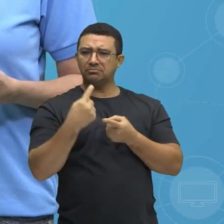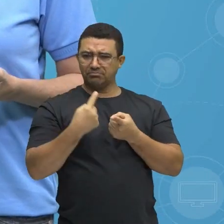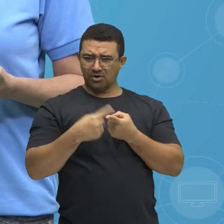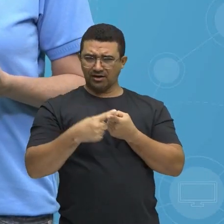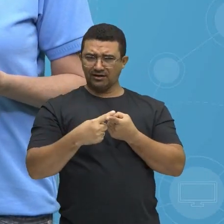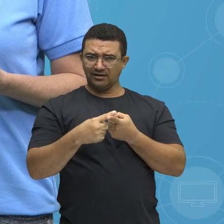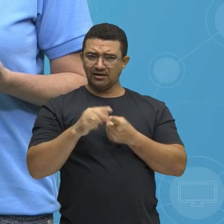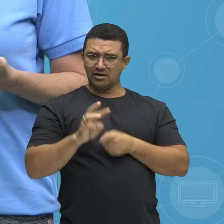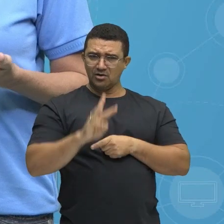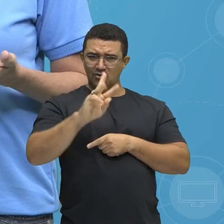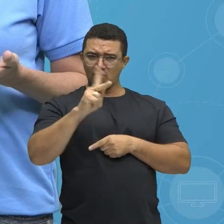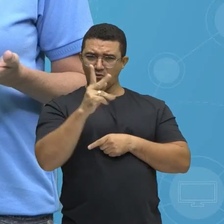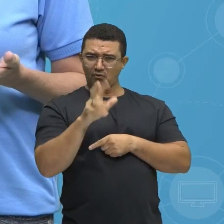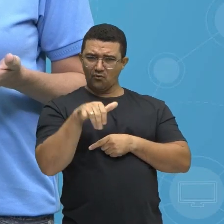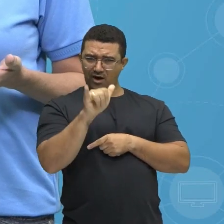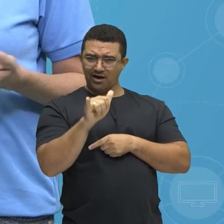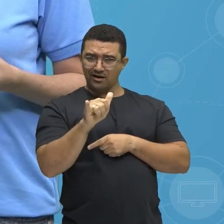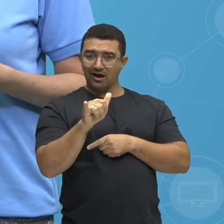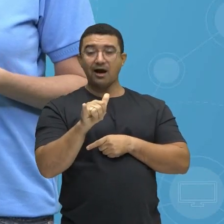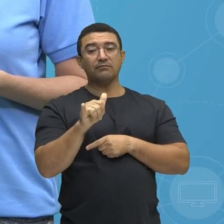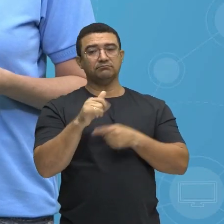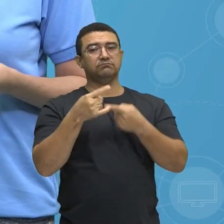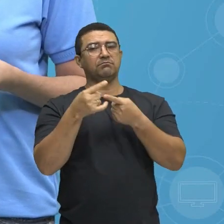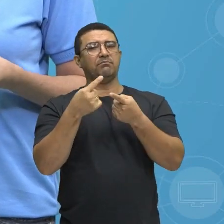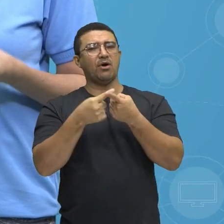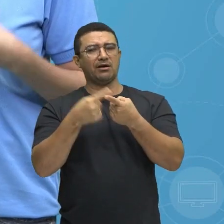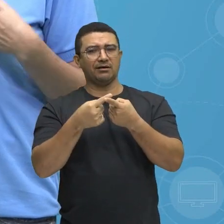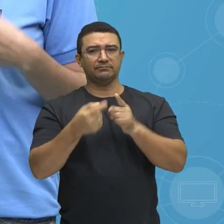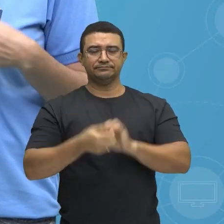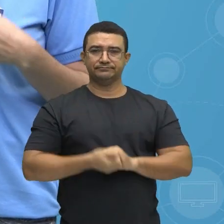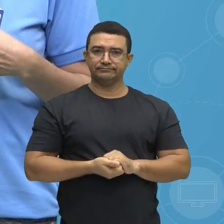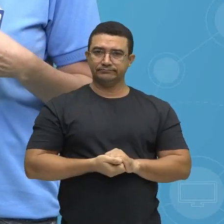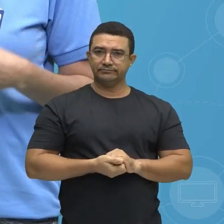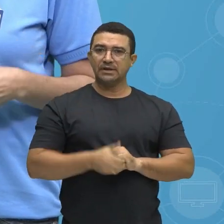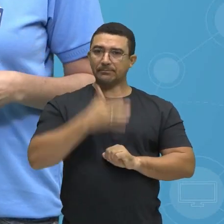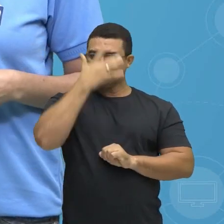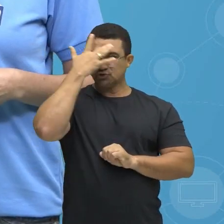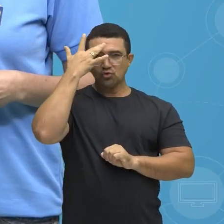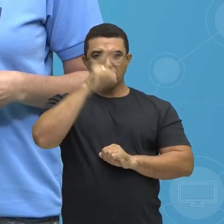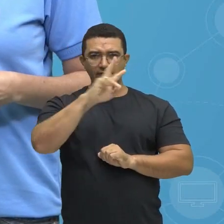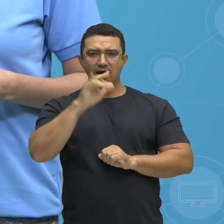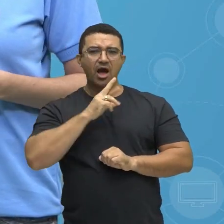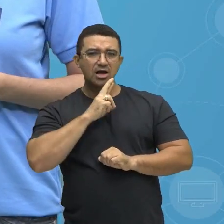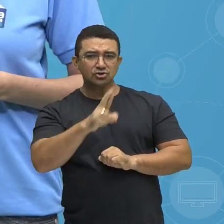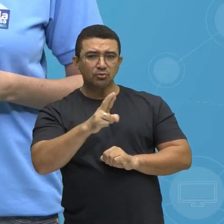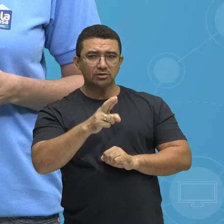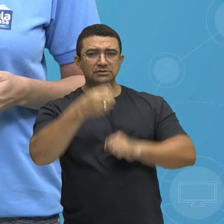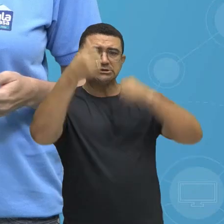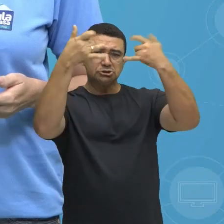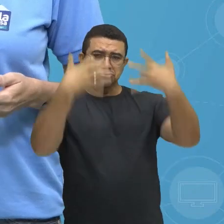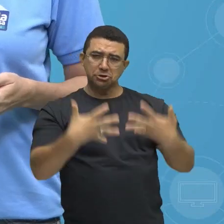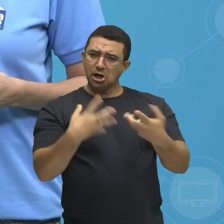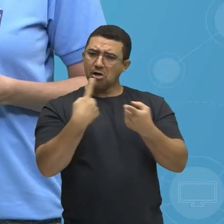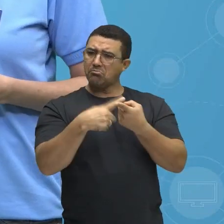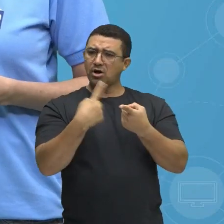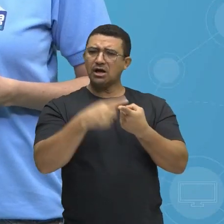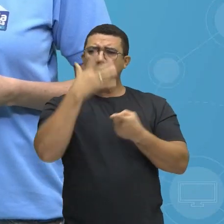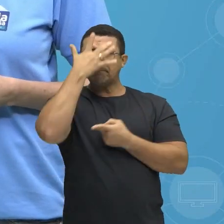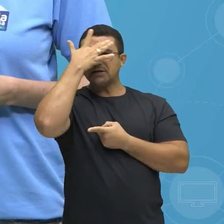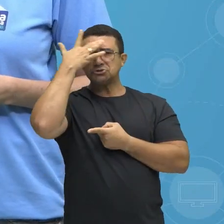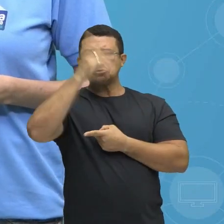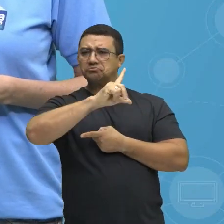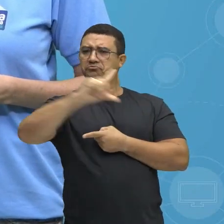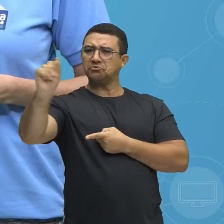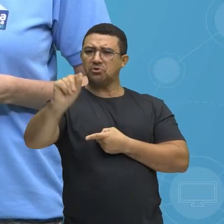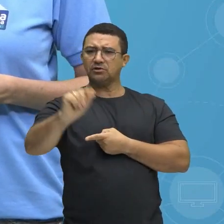quê? Então, a pessoa vai responder explicando, né, dando uma explicação o que aconteceu, por que essas pessoas foram embora, por que eles foram